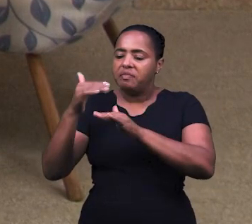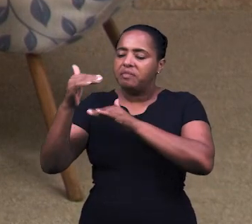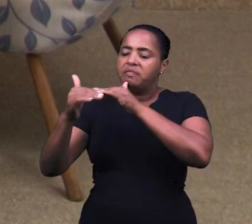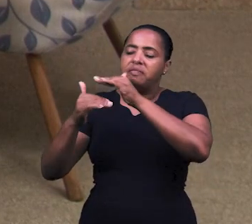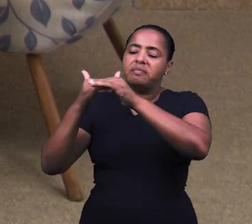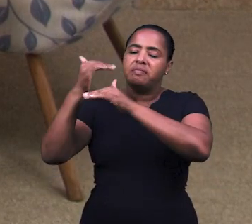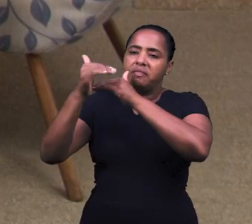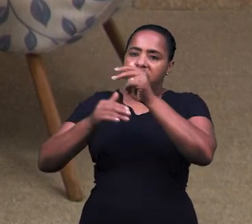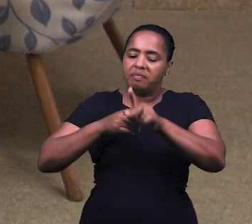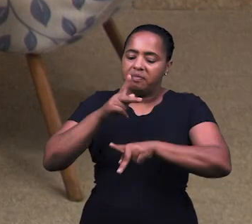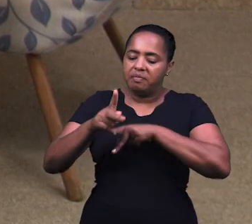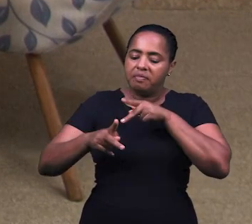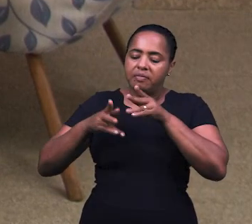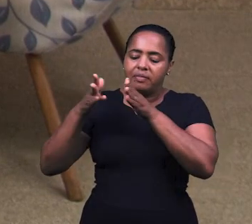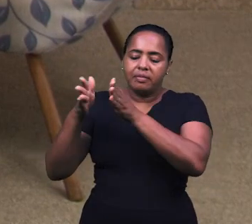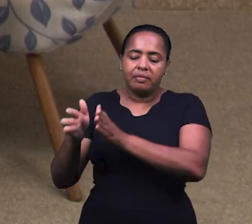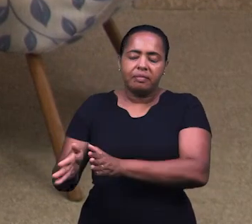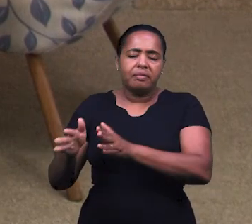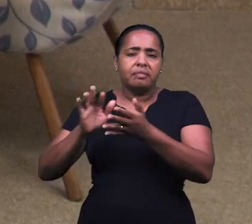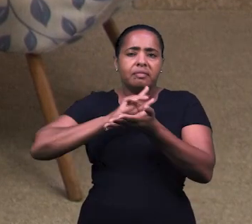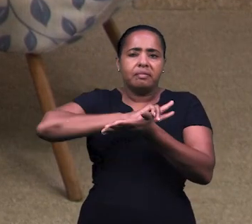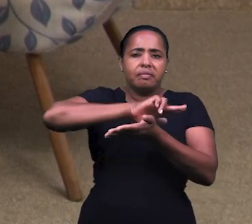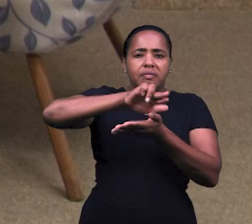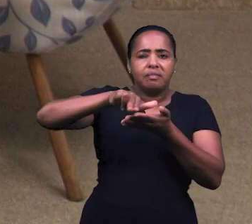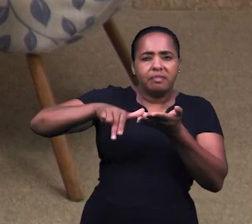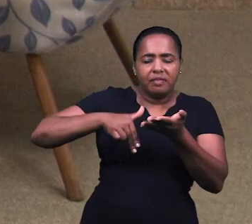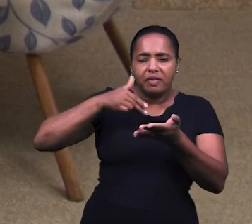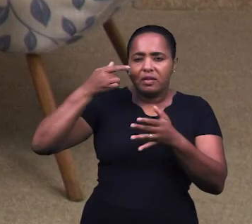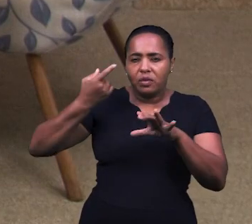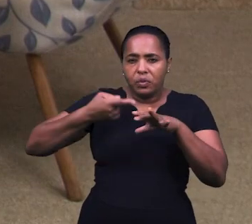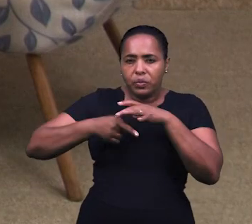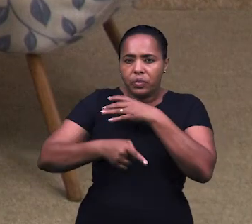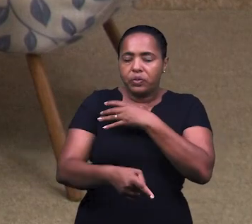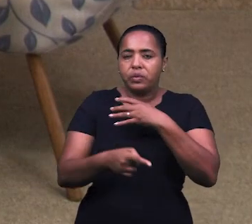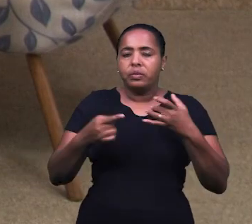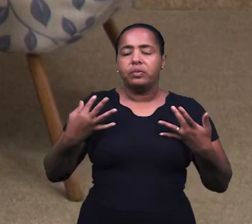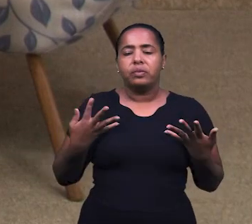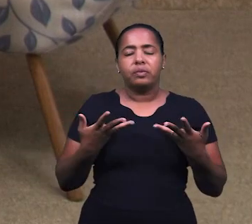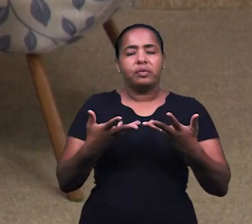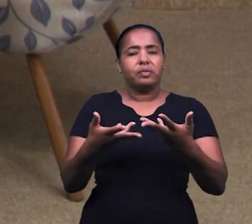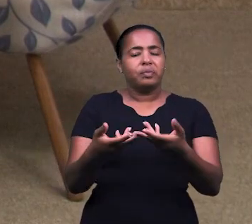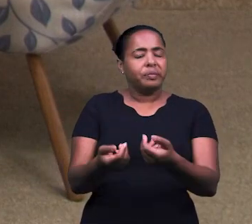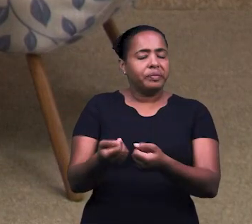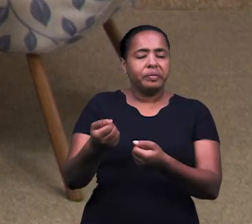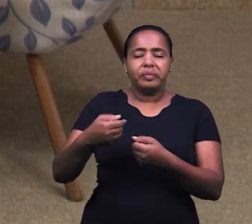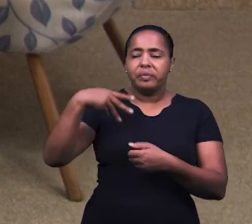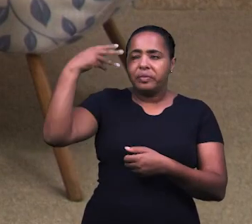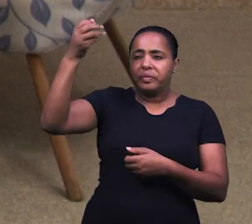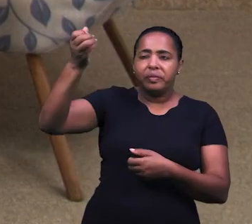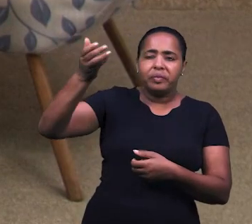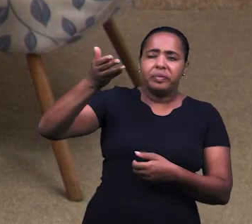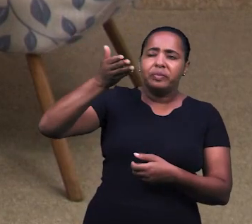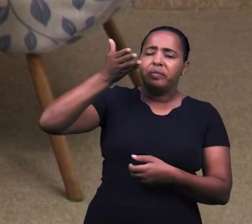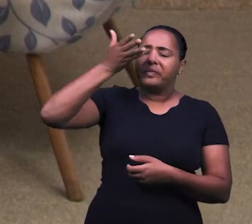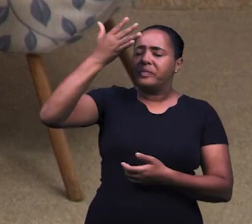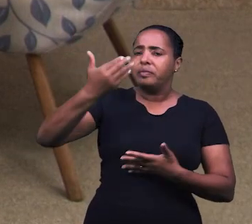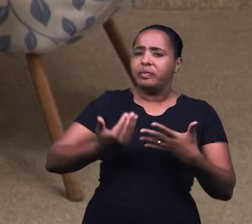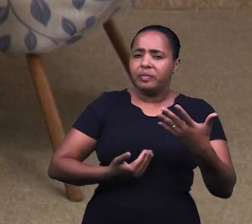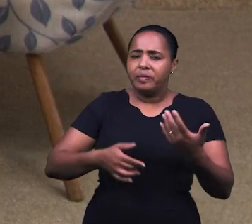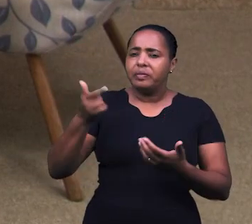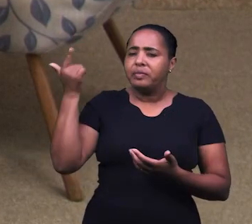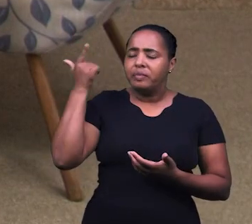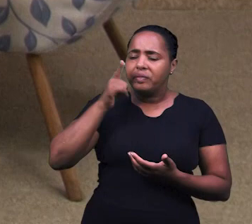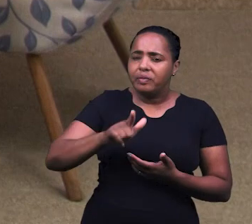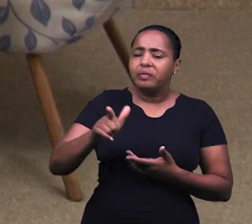para a edificação da igreja. Quantas coisas tão profundas, tão maravilhosas, quantas revelações os irmãos têm